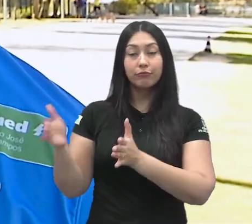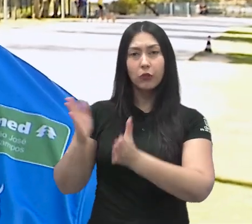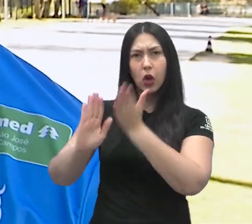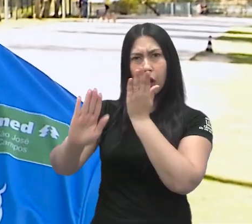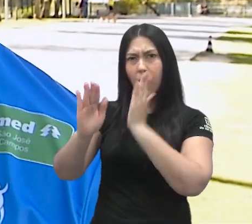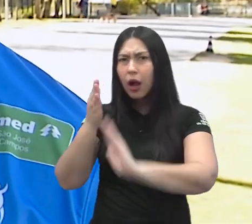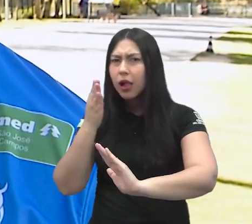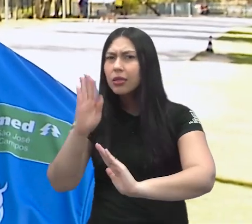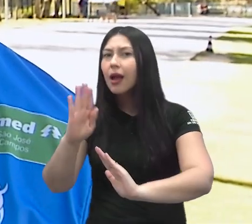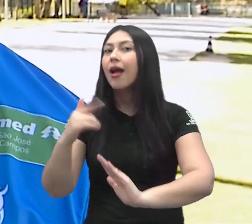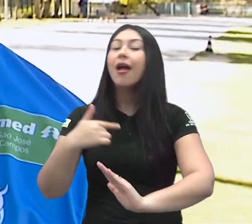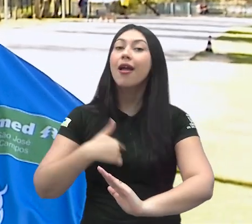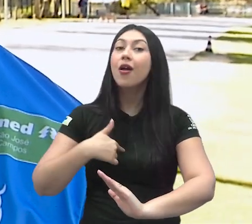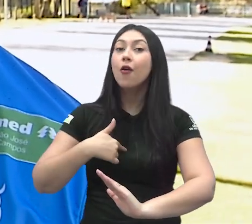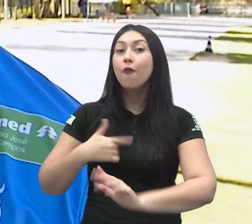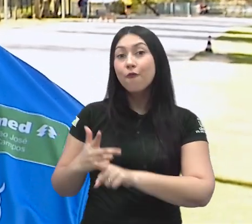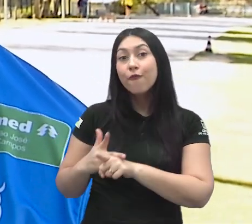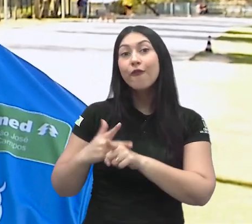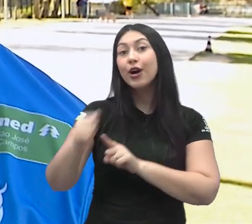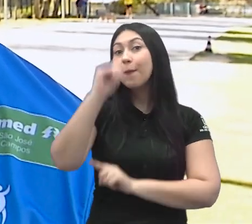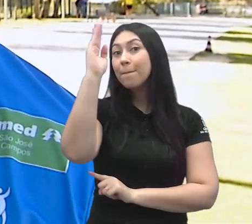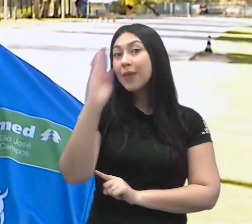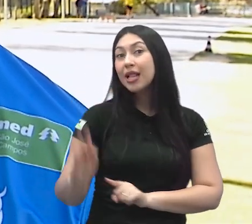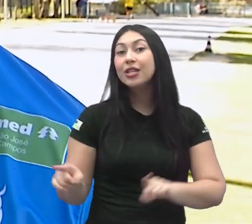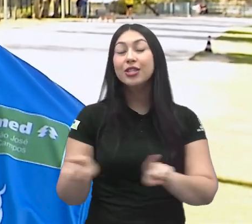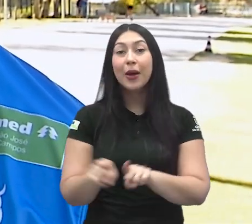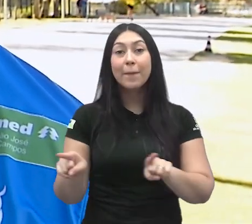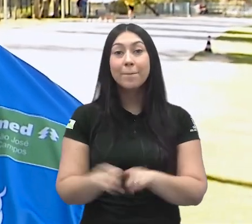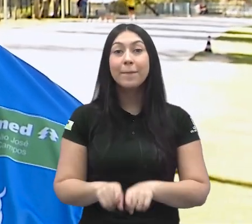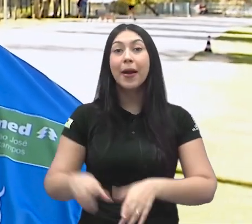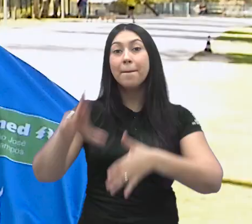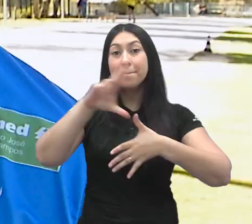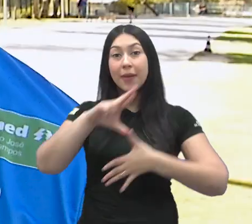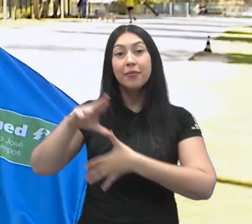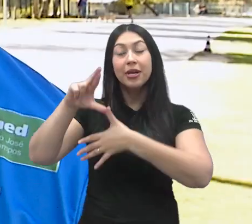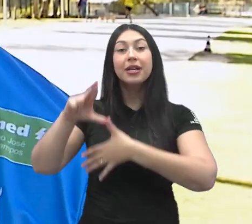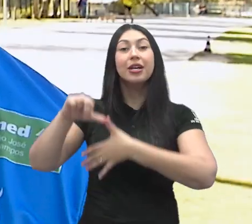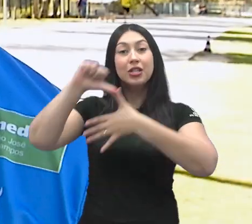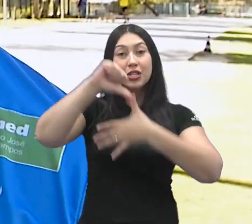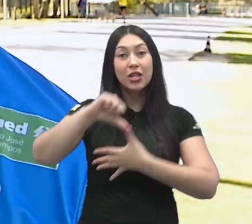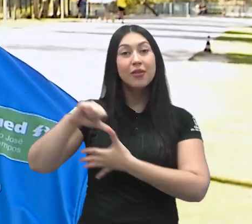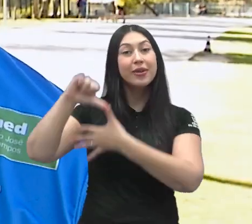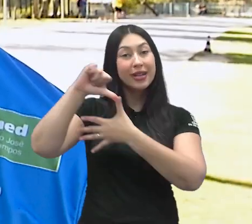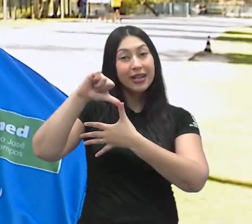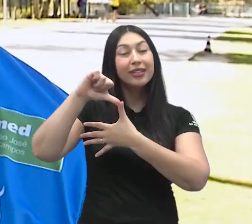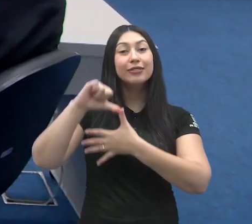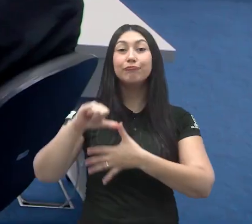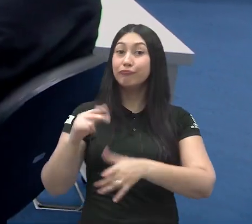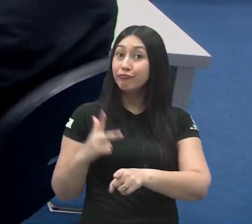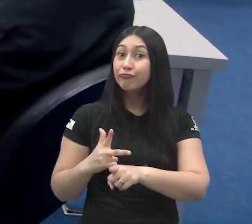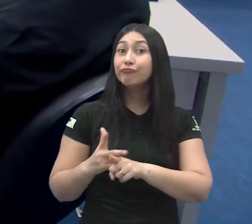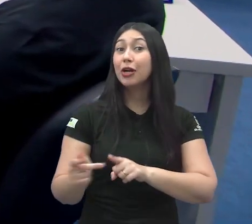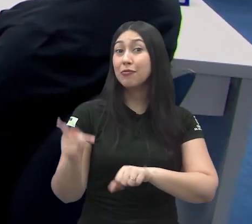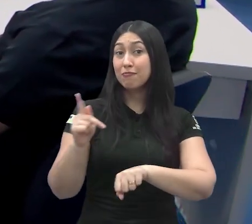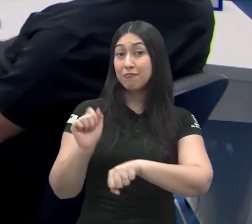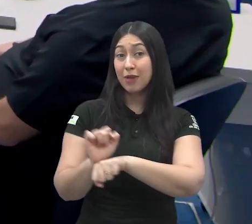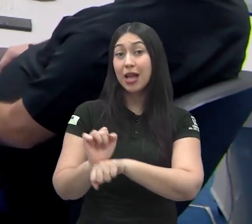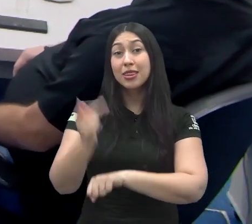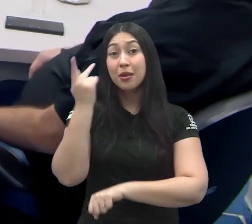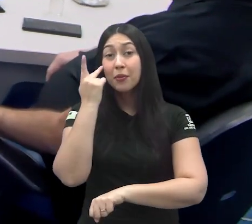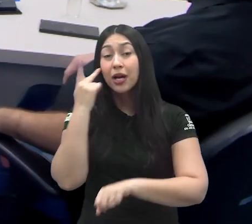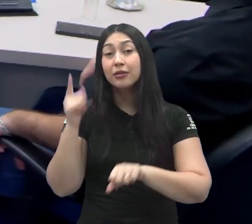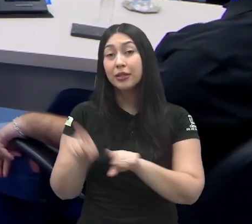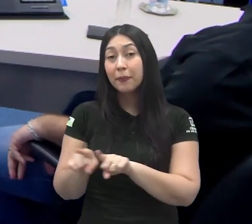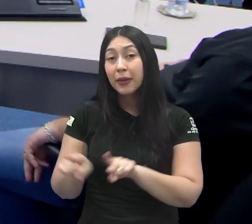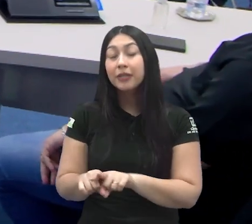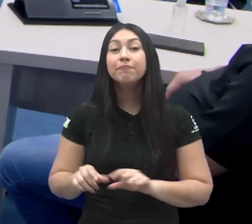karatê também, o karatê eu sou um campeão brasileiro, sou campeão pan-americano, sul-americano, campeão paulista. Um dos pontos debatidos